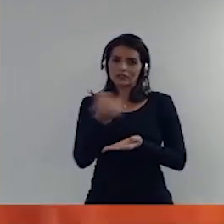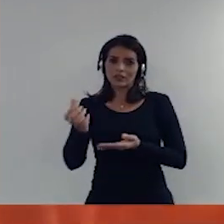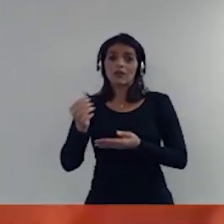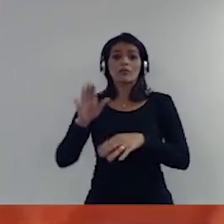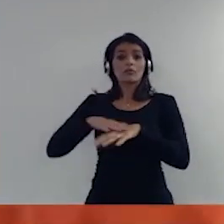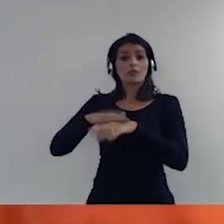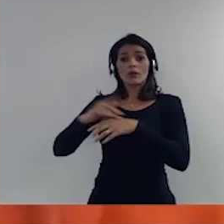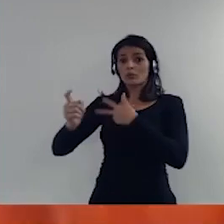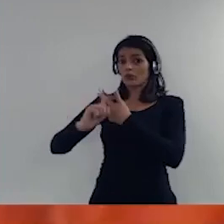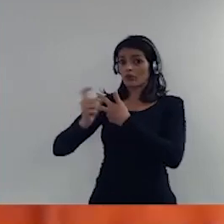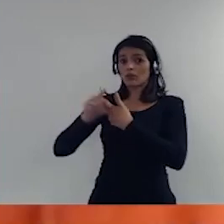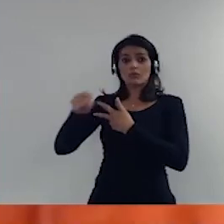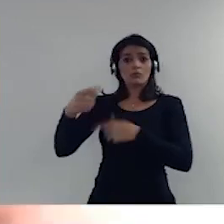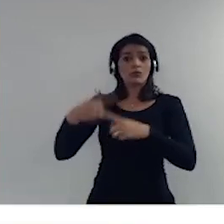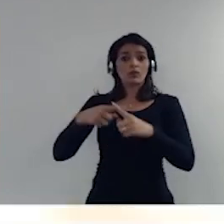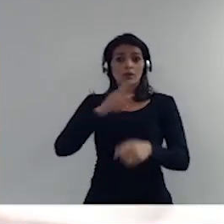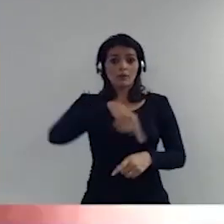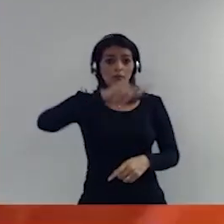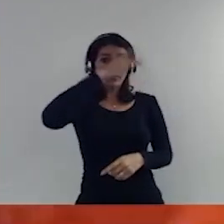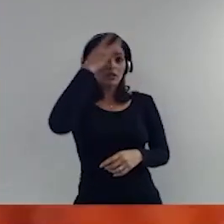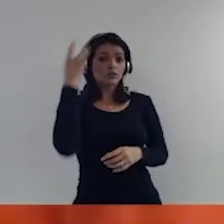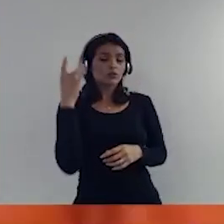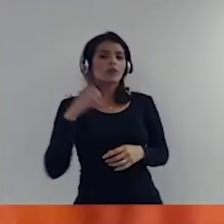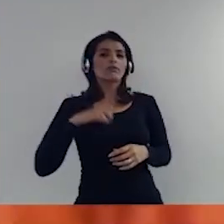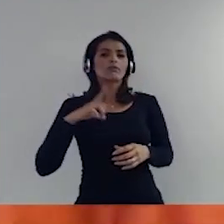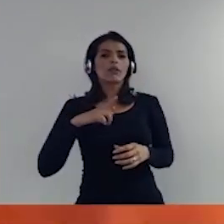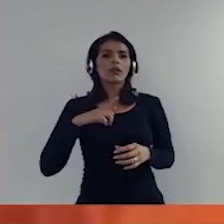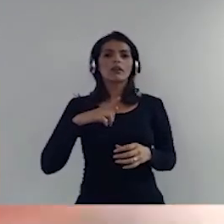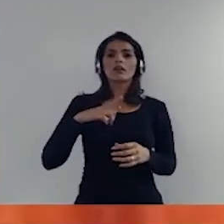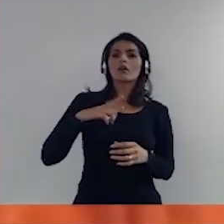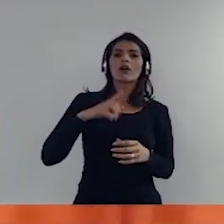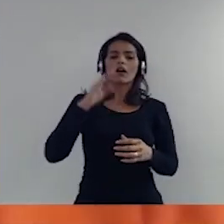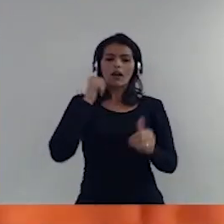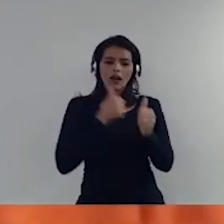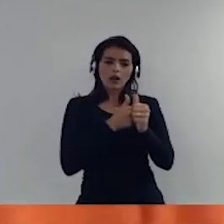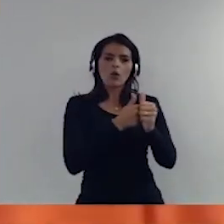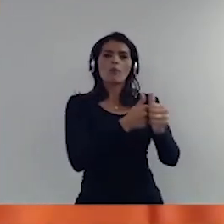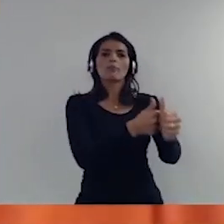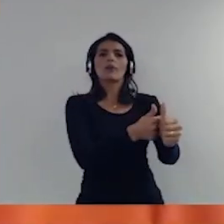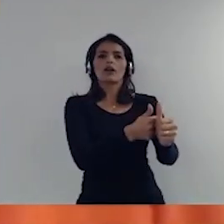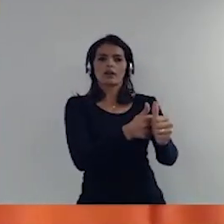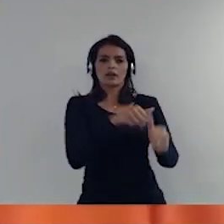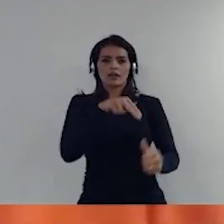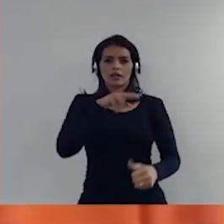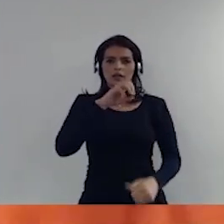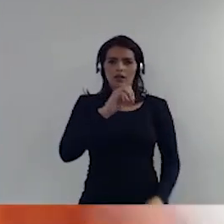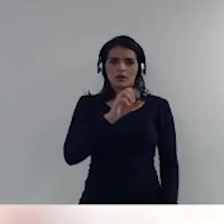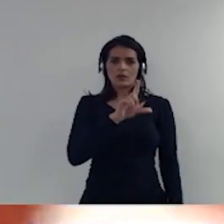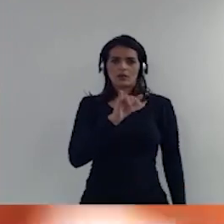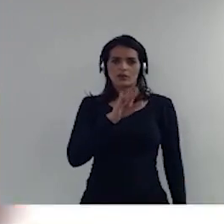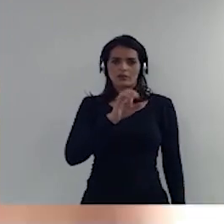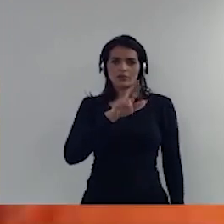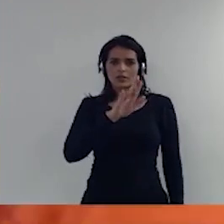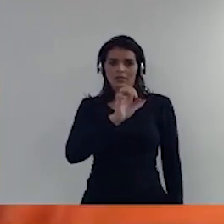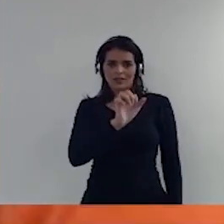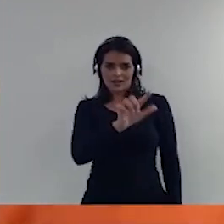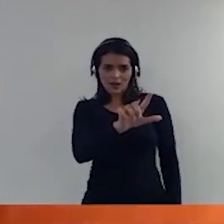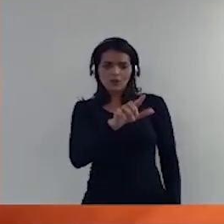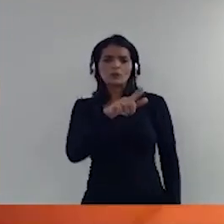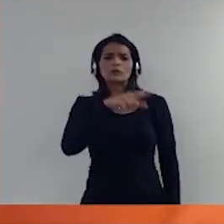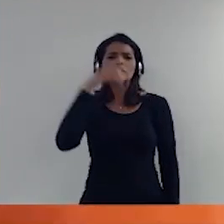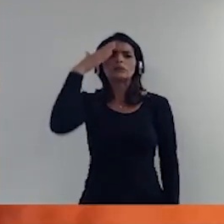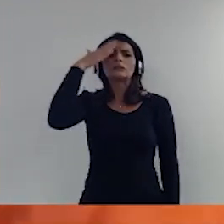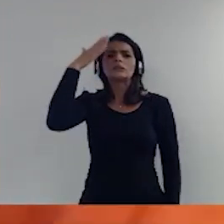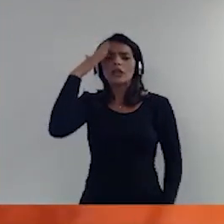federal, porque mesmo aqueles que se filiam à escola de Chicago, que é uma escola mais neoliberal economicamente, sabem que a